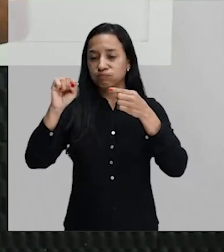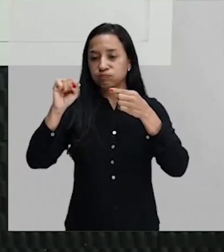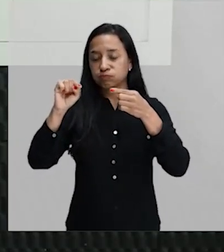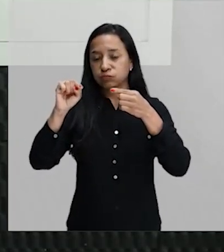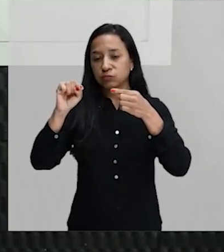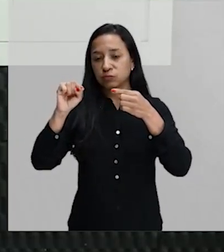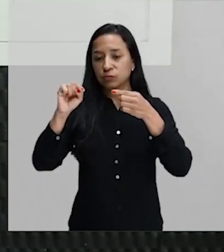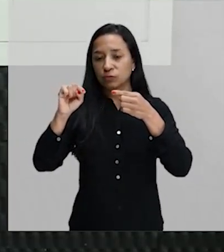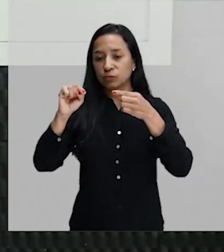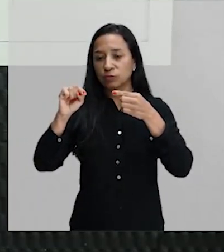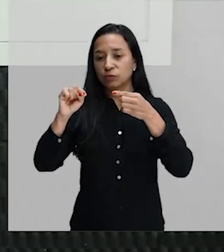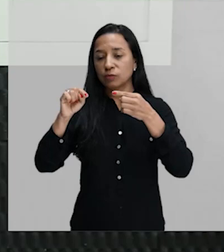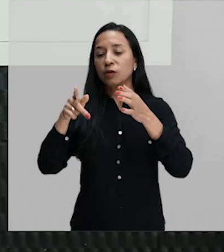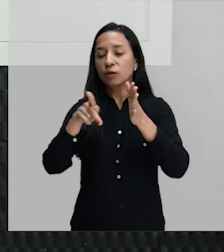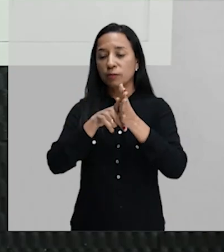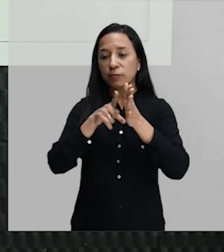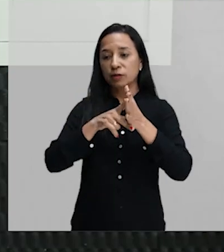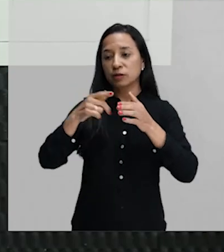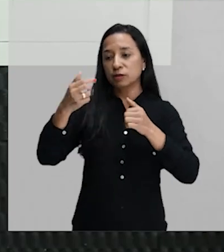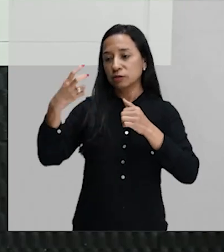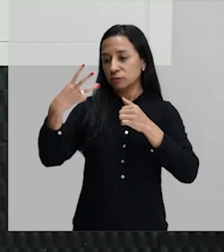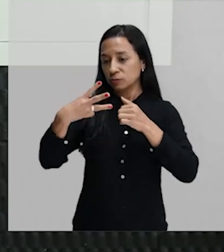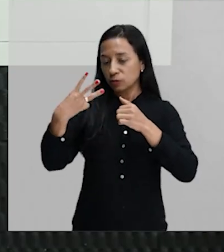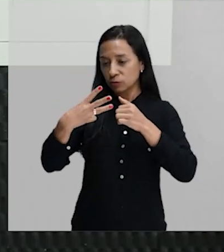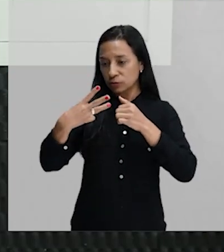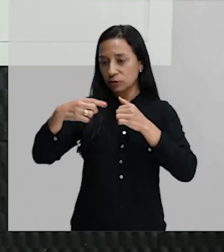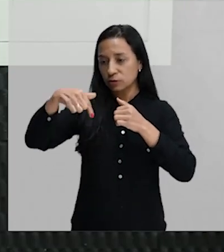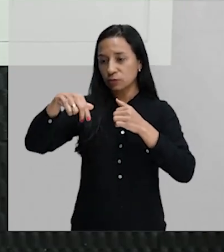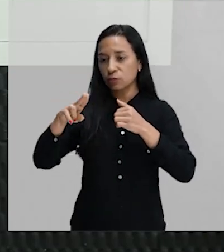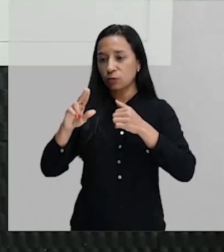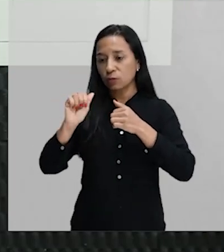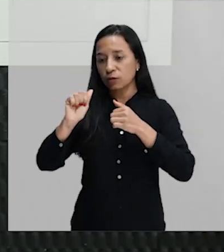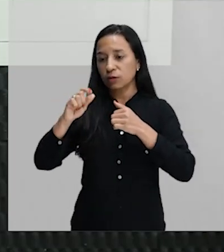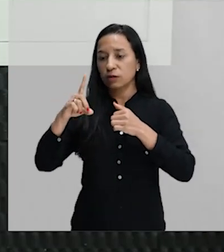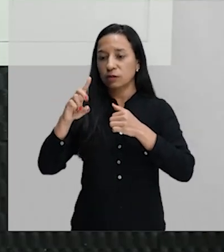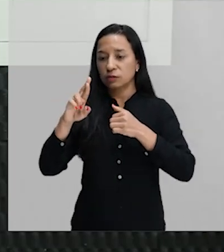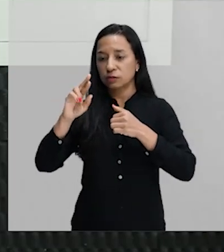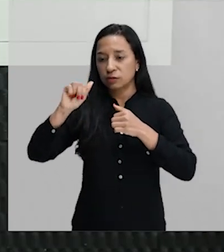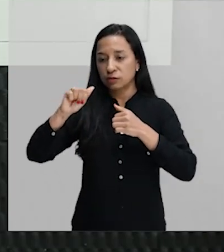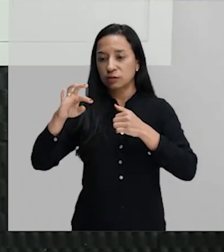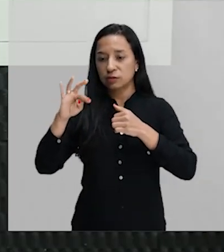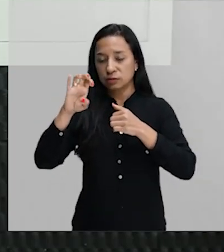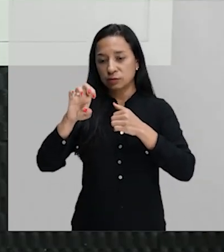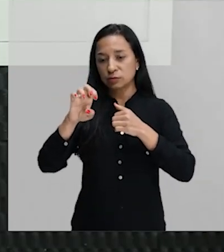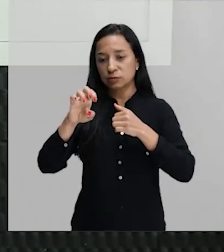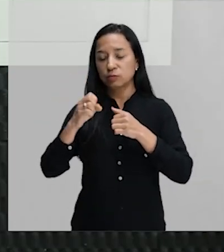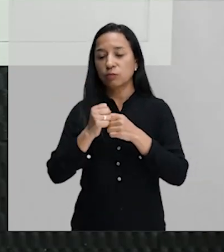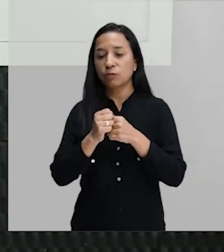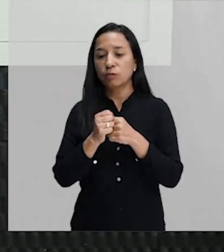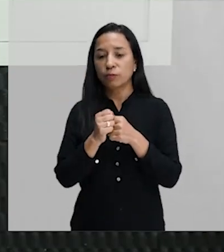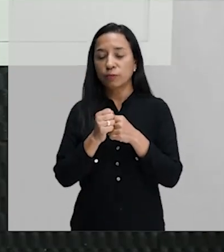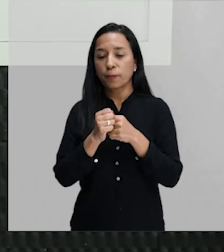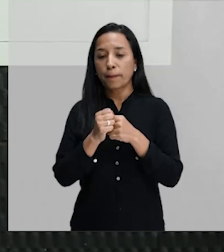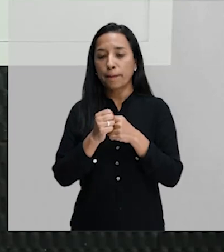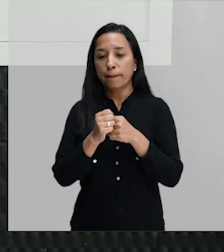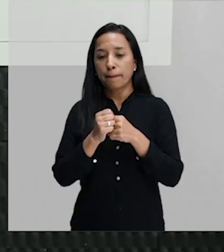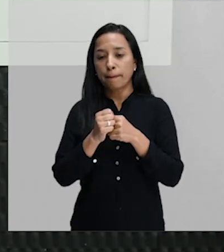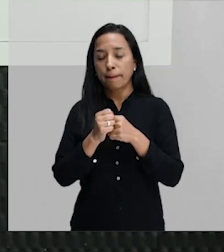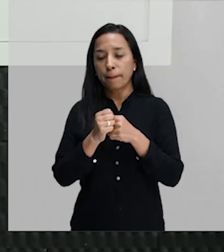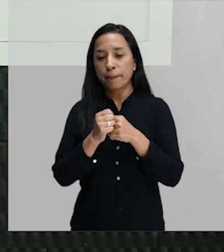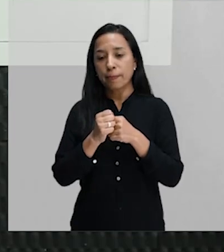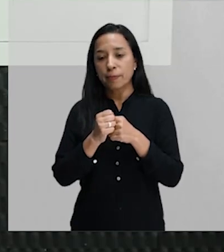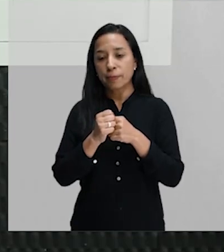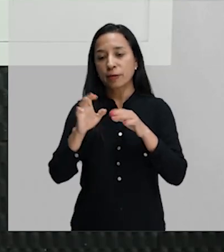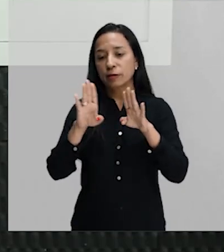ter arcos que vai de 180 a 270 graus, que são arcos que pertencem